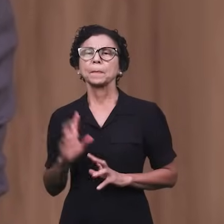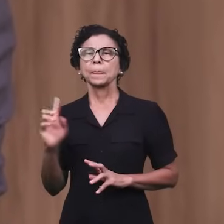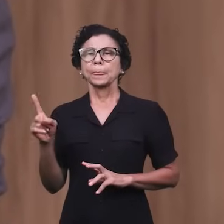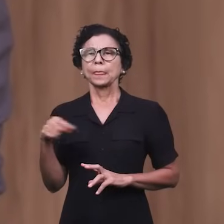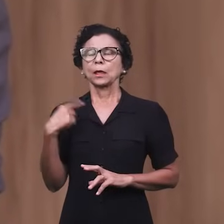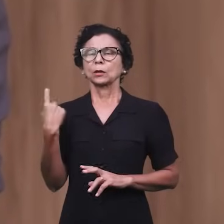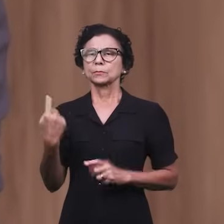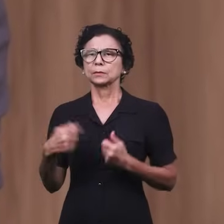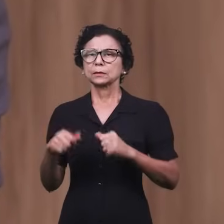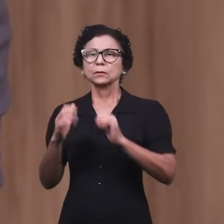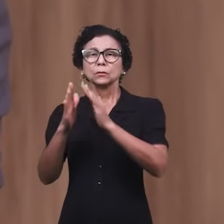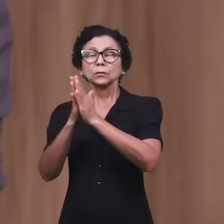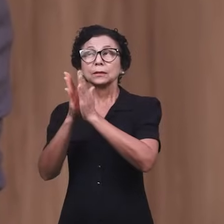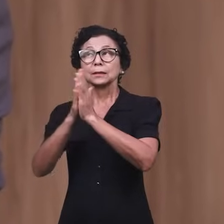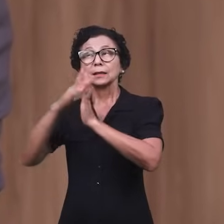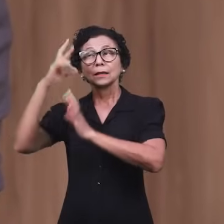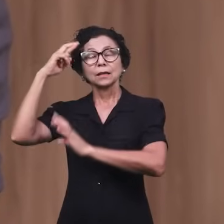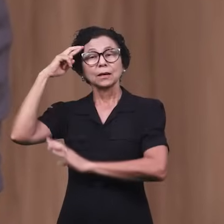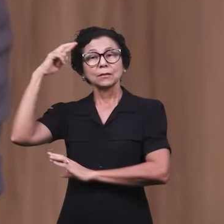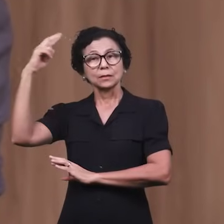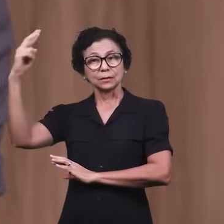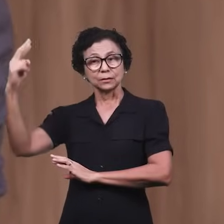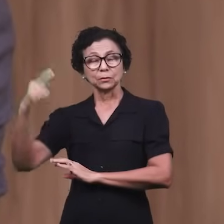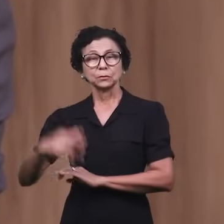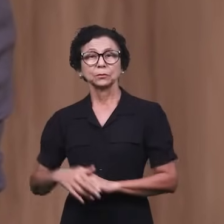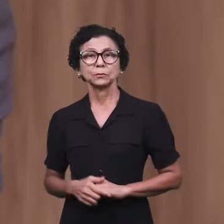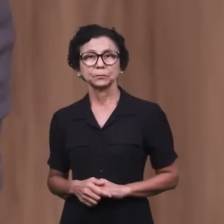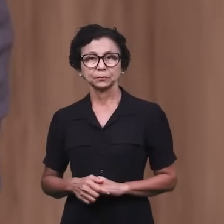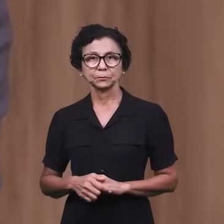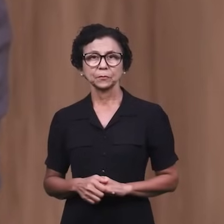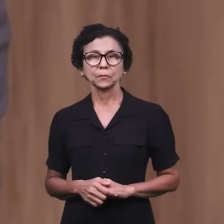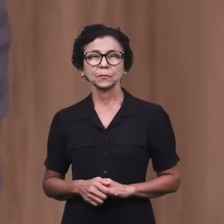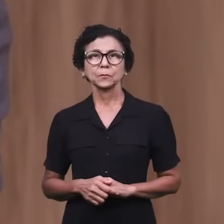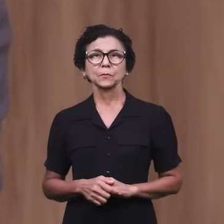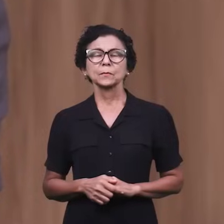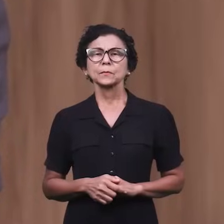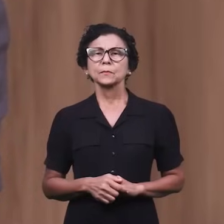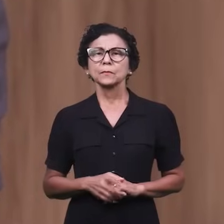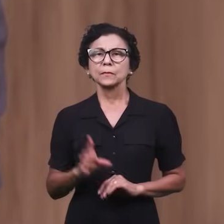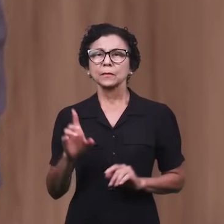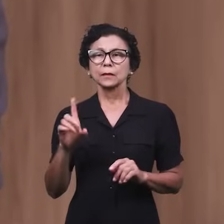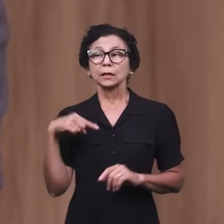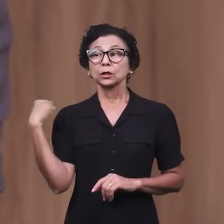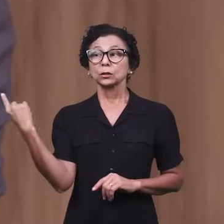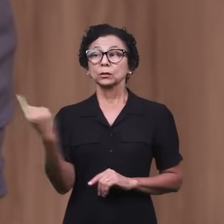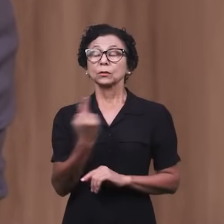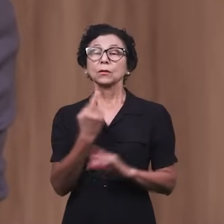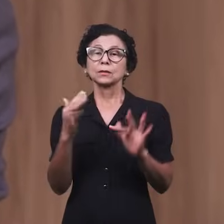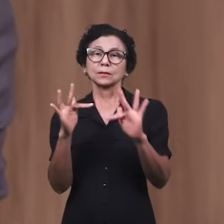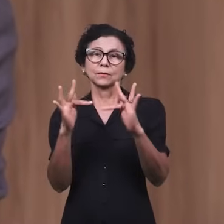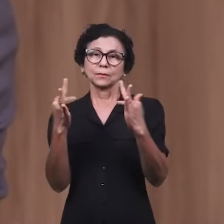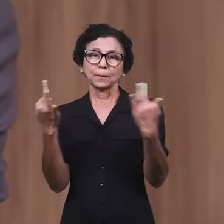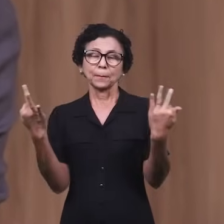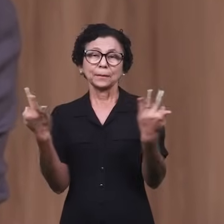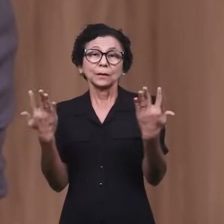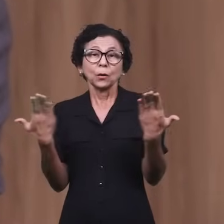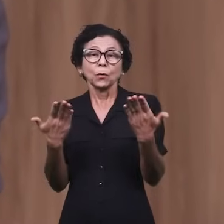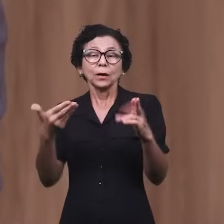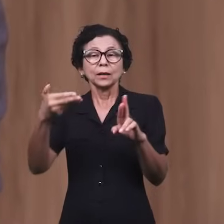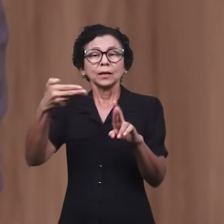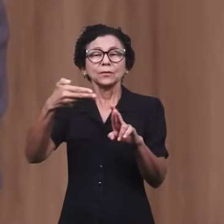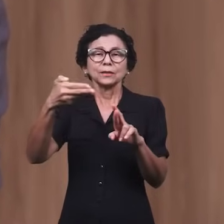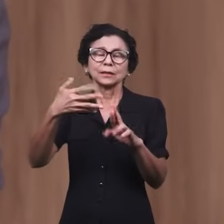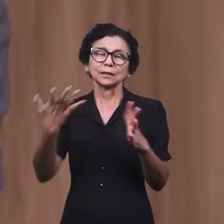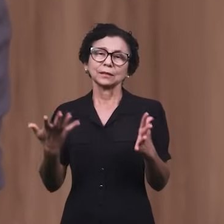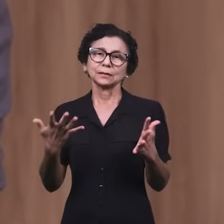Senhor para que a família na nossa família seja uma referência pr pra sociedade de hoje pro mundo